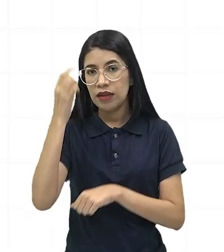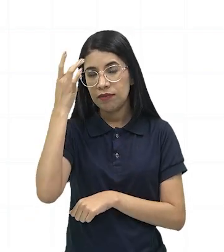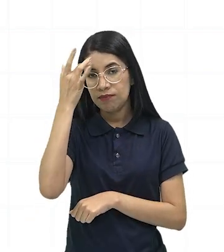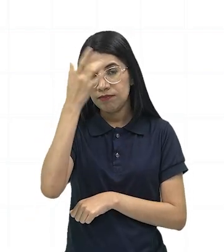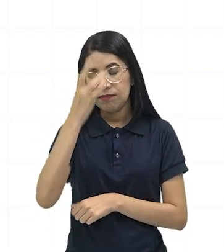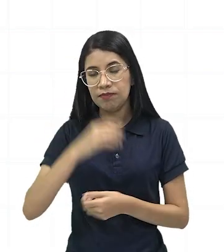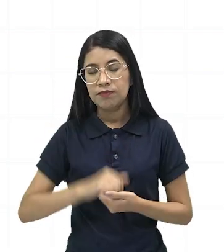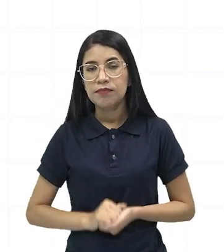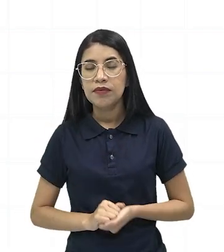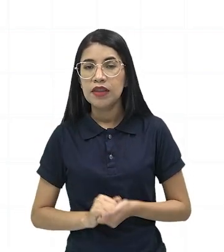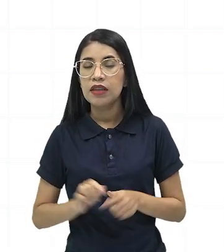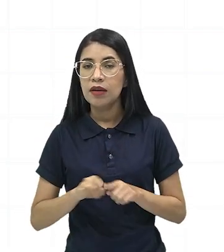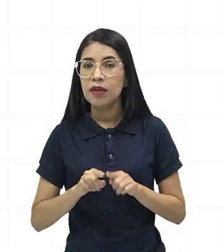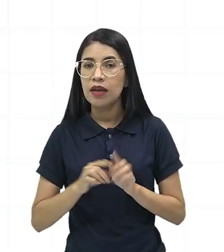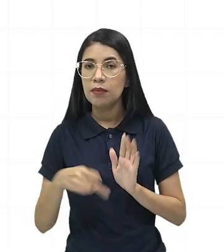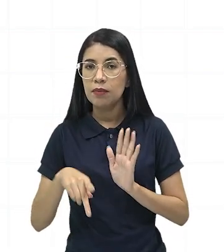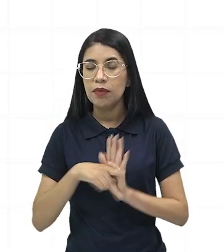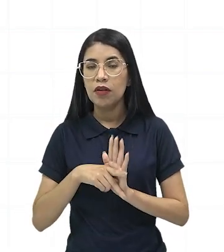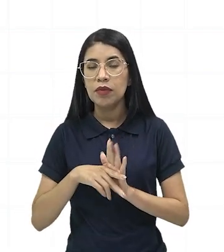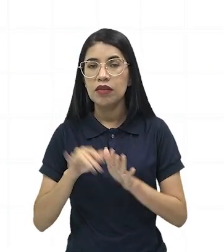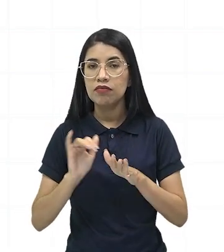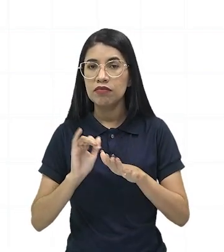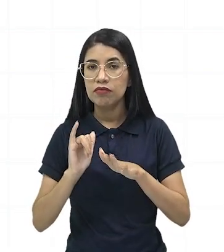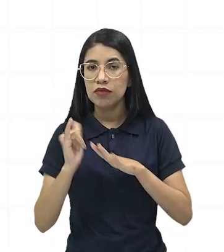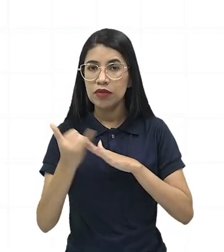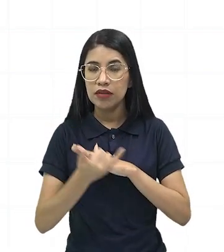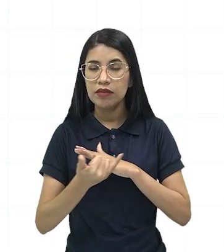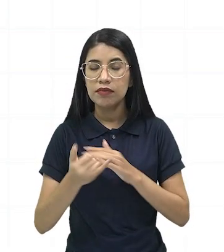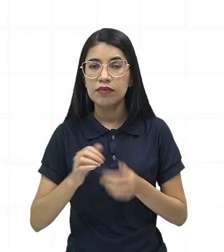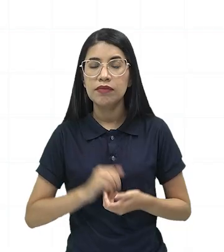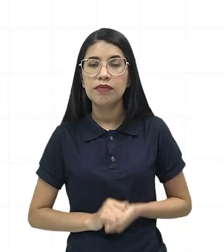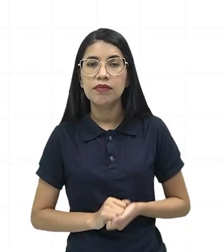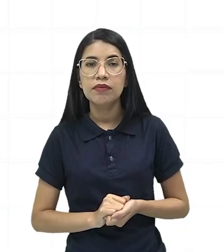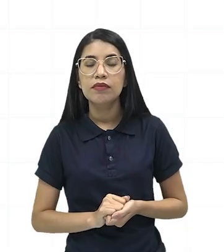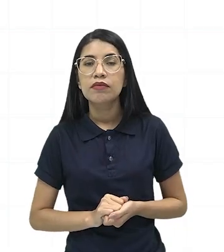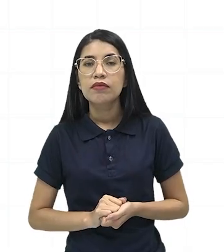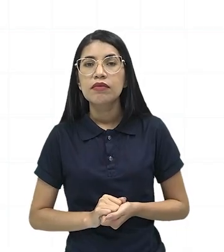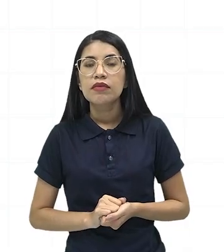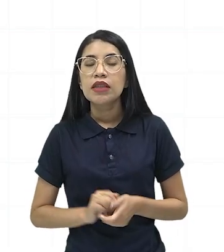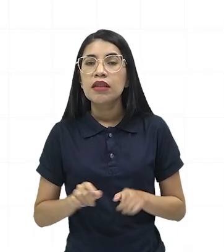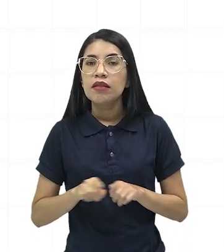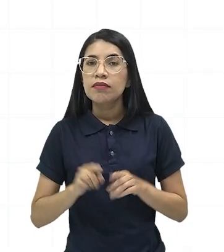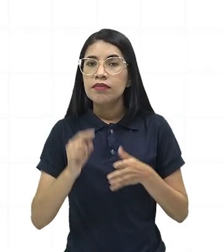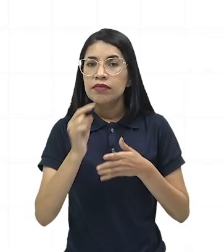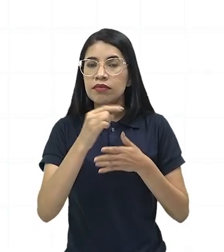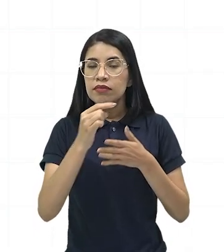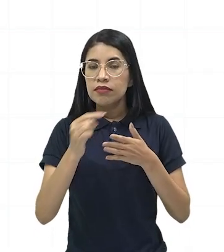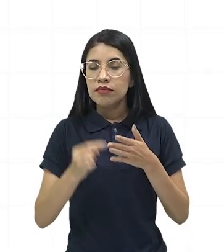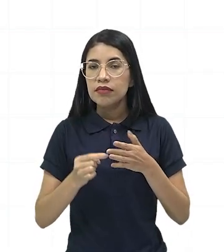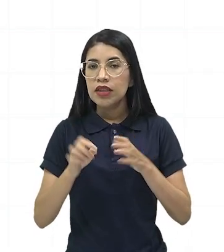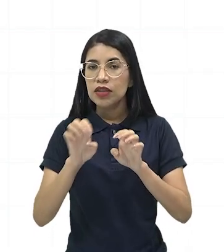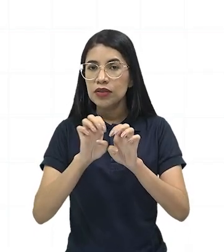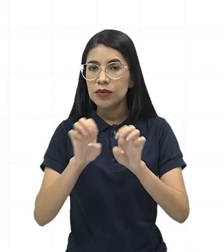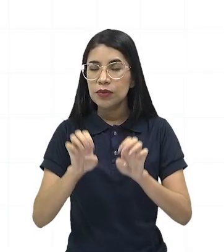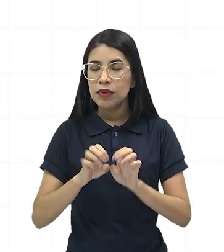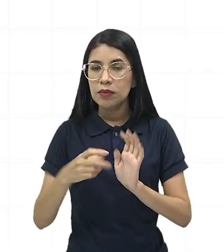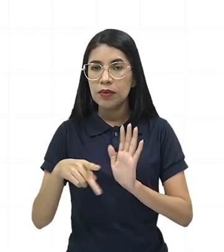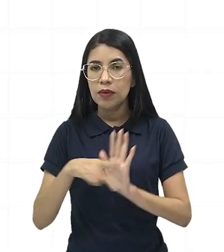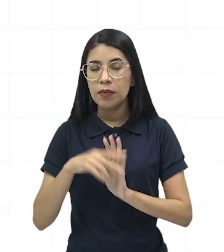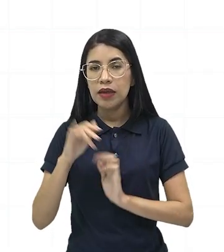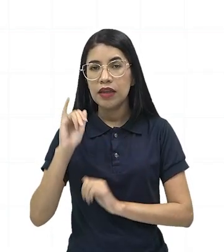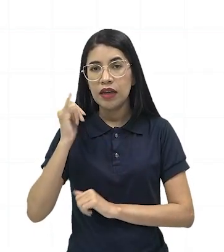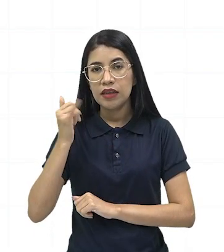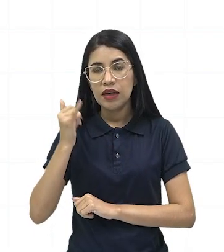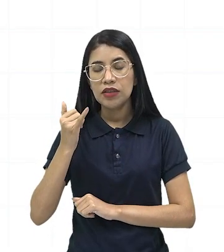da composição do enredo da história. Aí nós vamos ter os elementos estruturais da narrativa, né? Que é